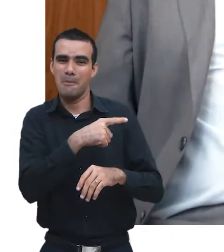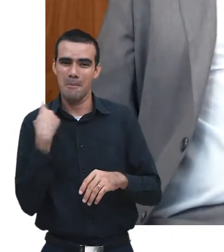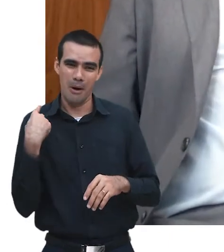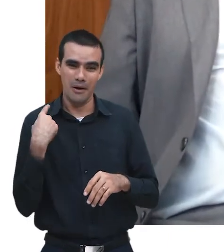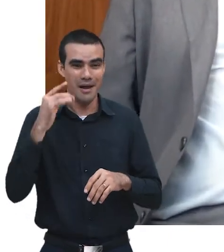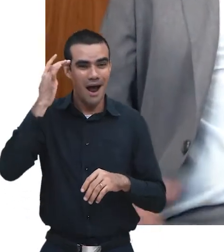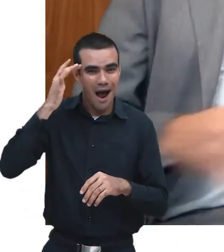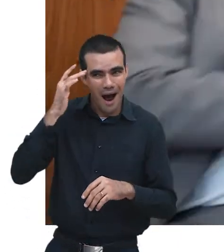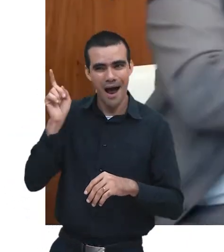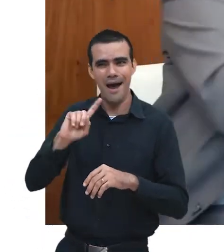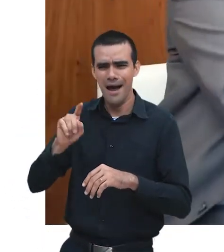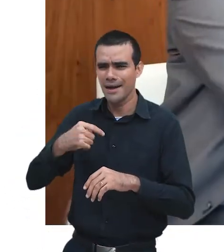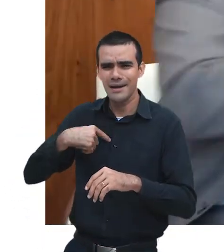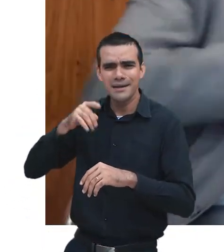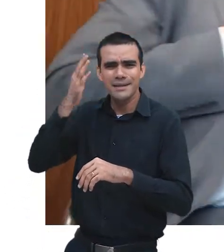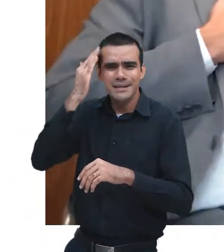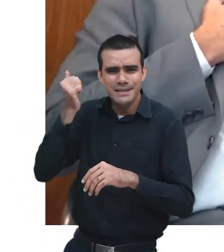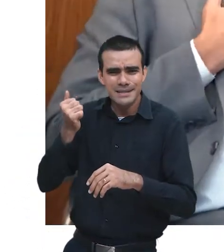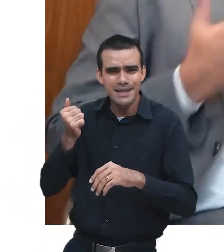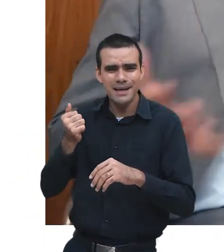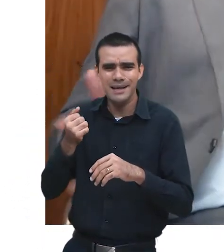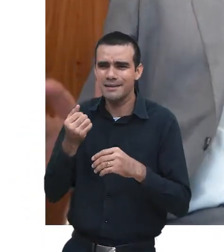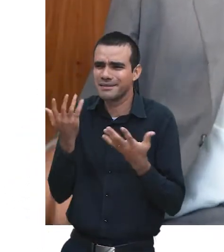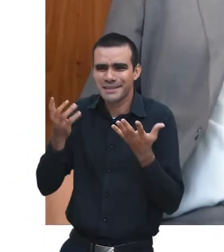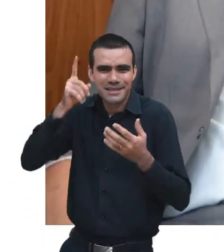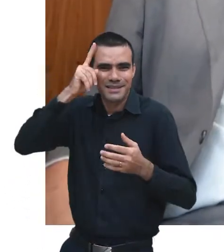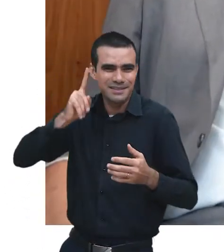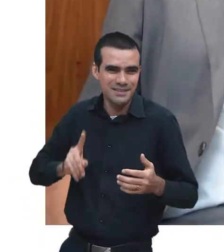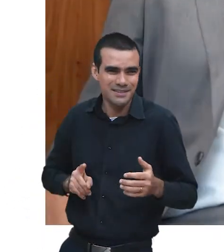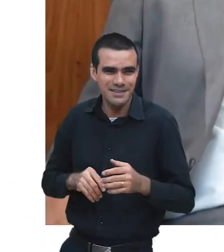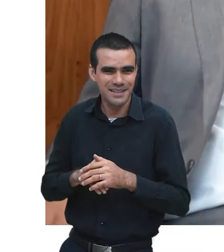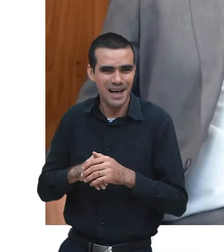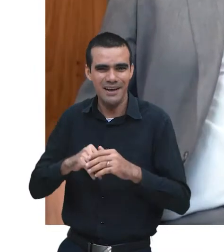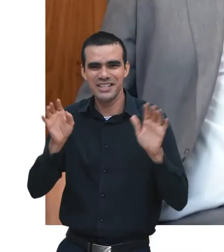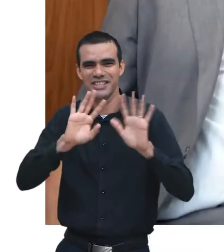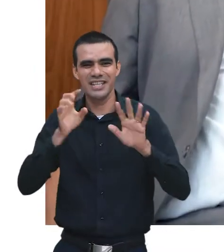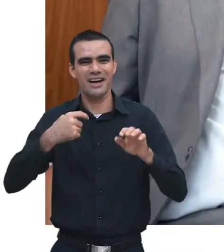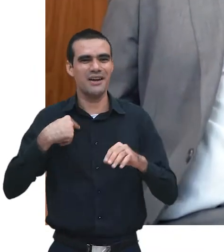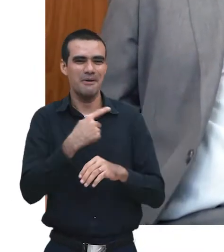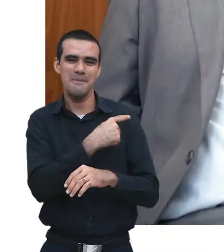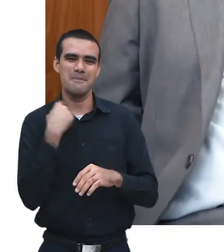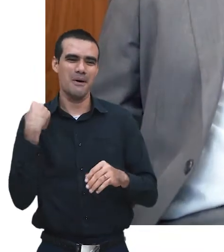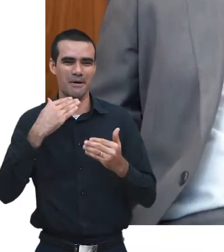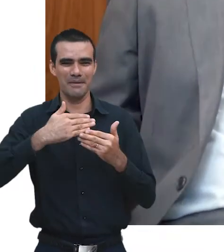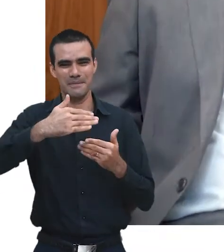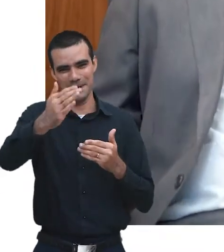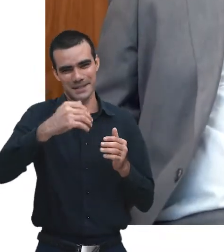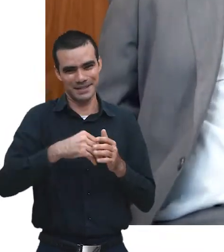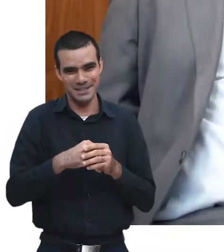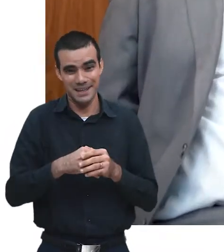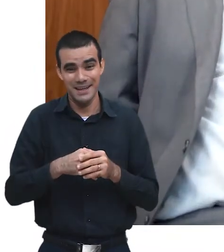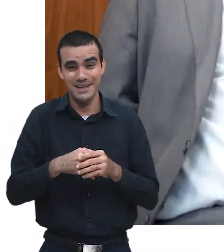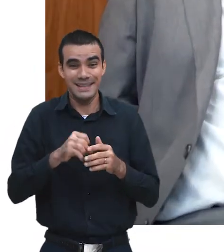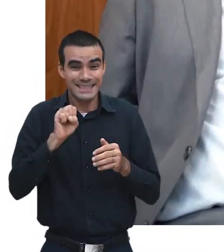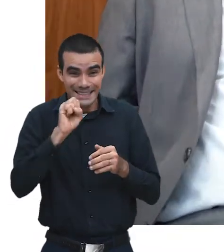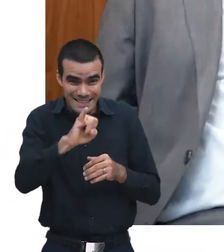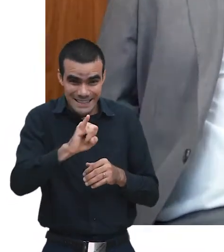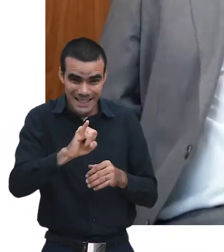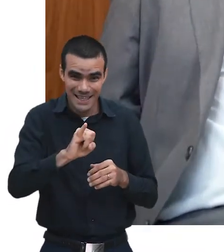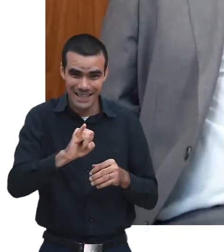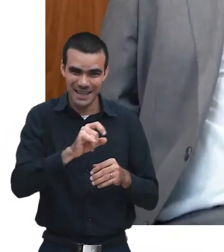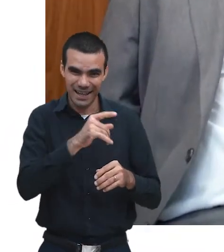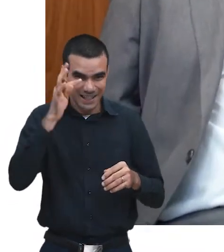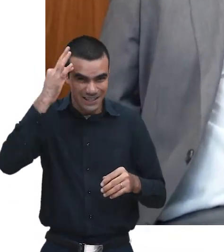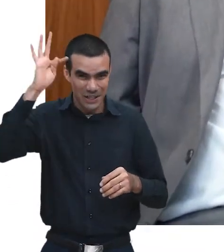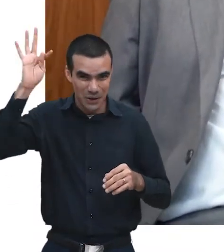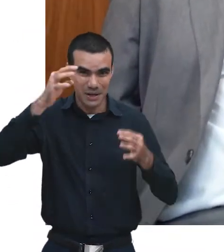contados. Acho que não. Quem é que sabe o que eu vai morto. Aí dentro, né? Então, tchau, pessoal. Porque